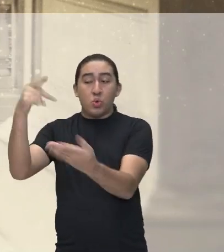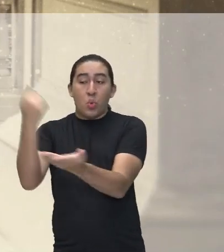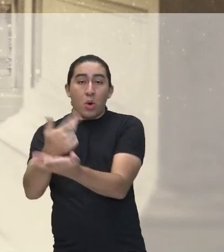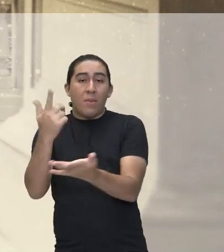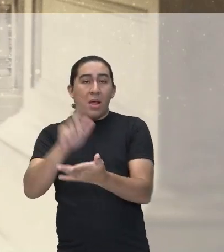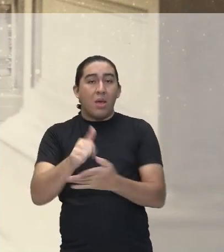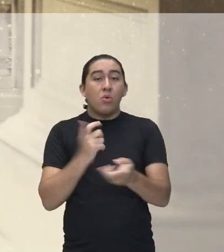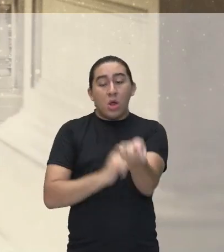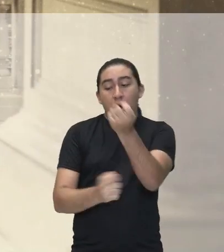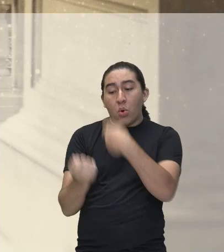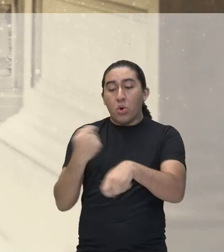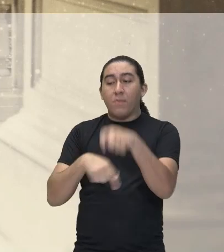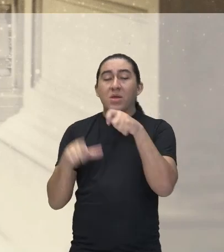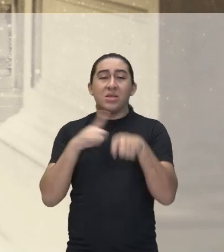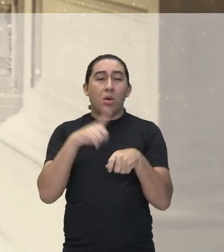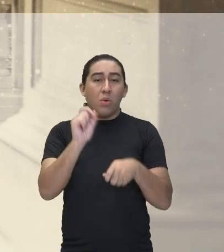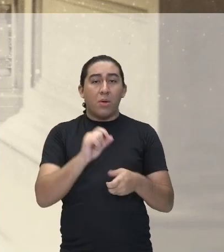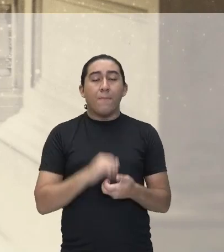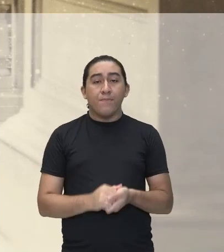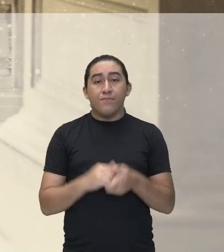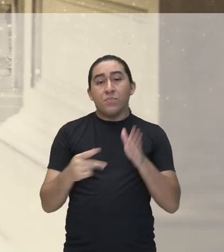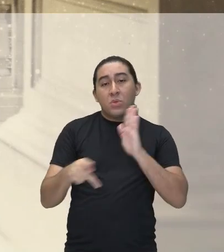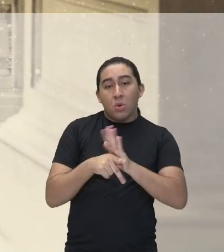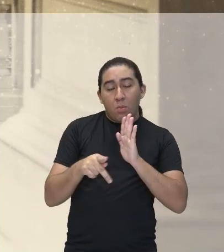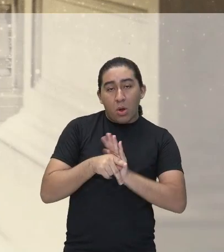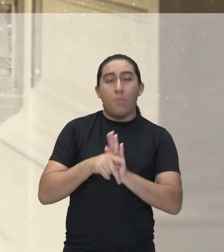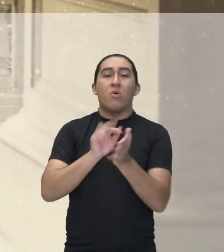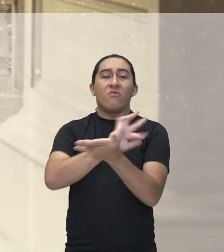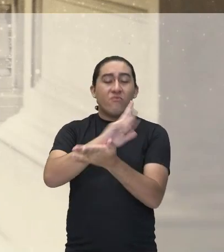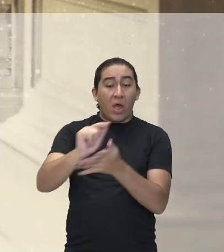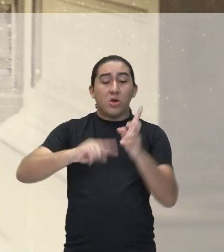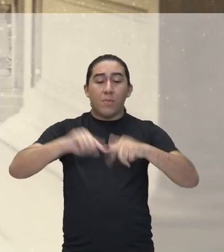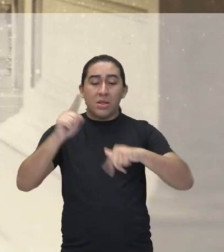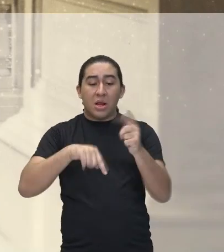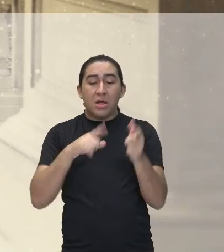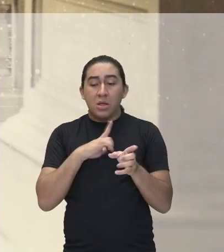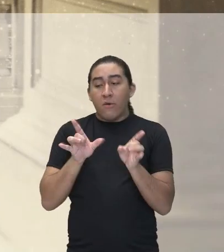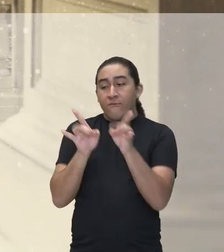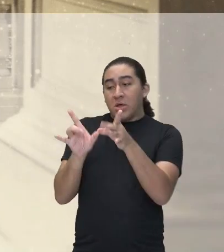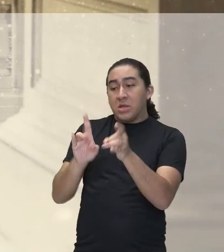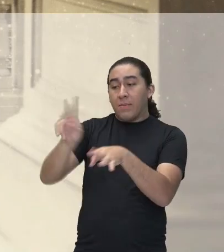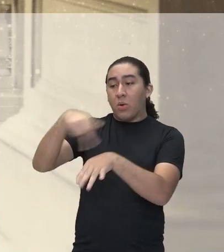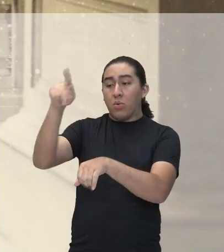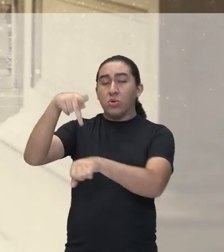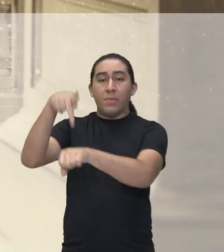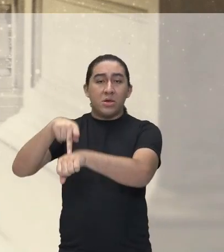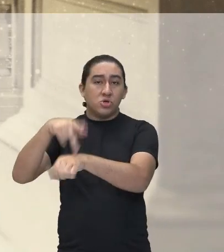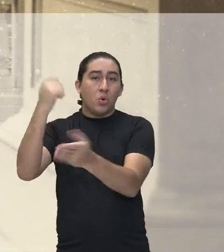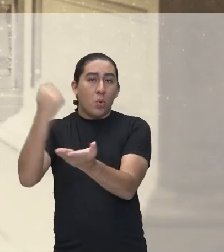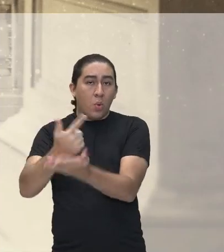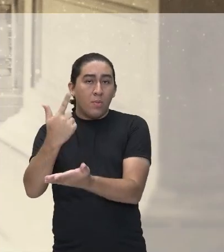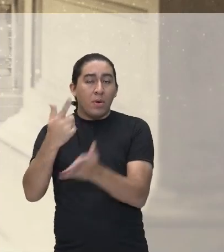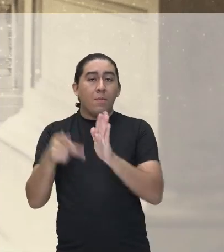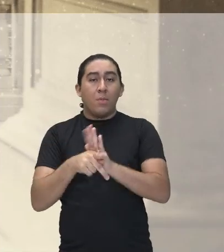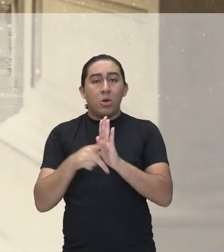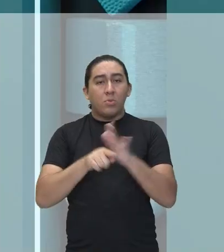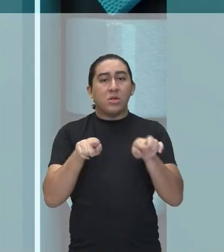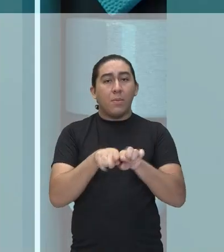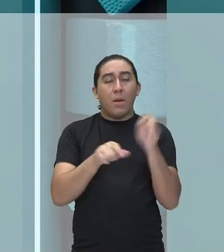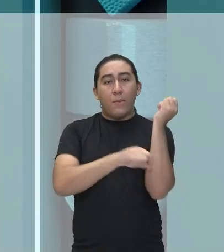para exportar café, para exportar, então, aí, né, a nossa borracha